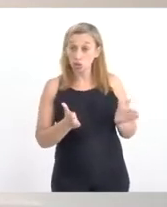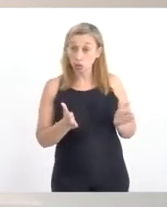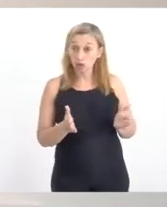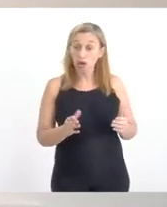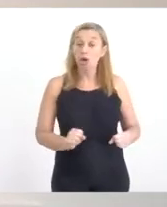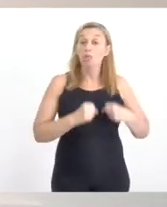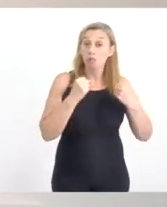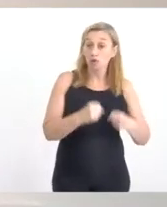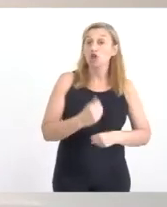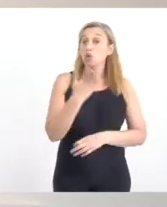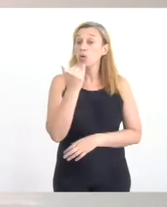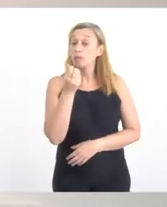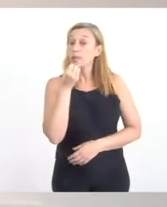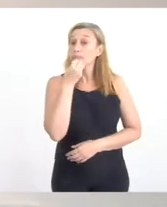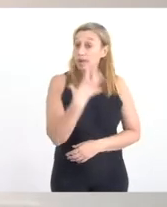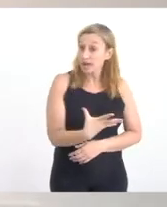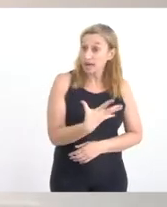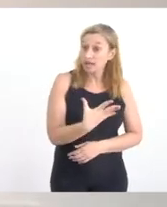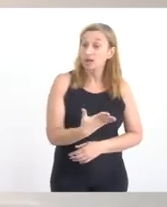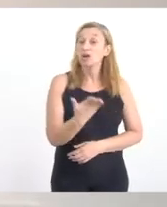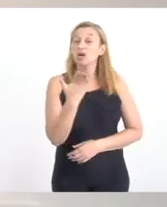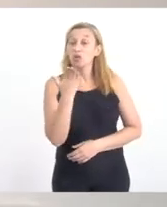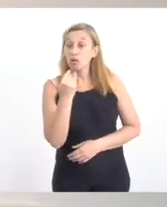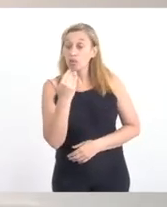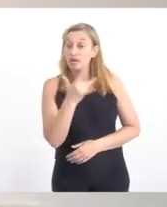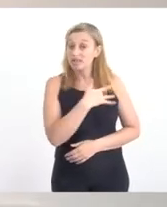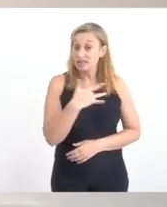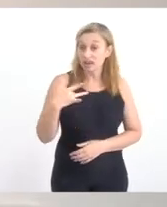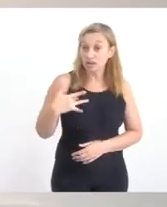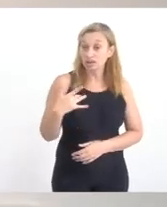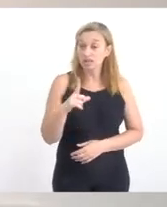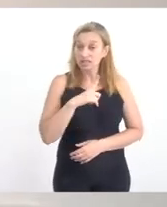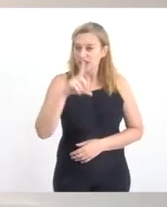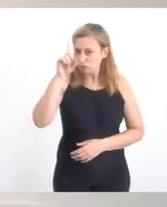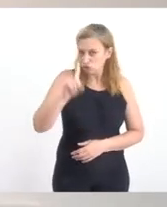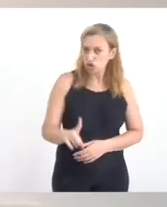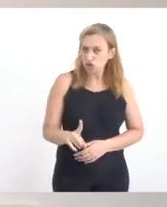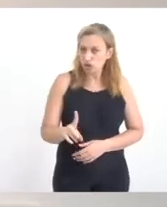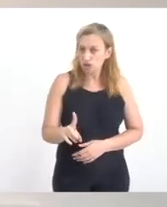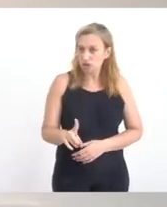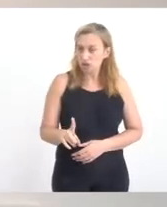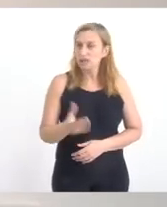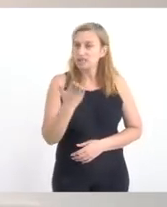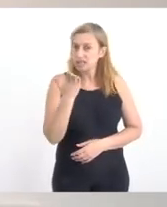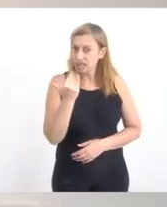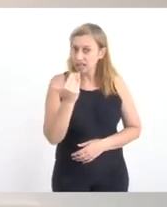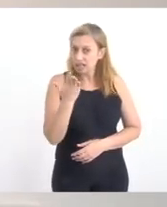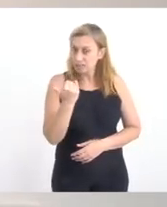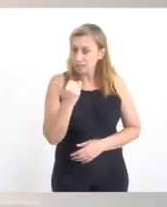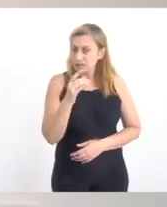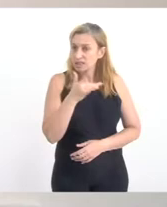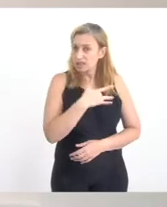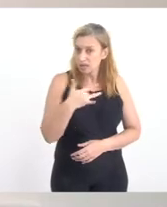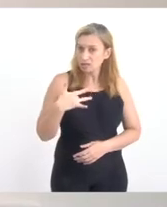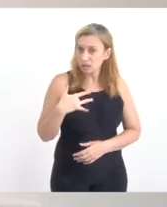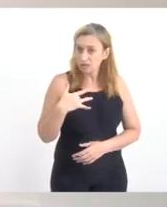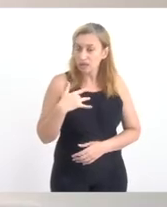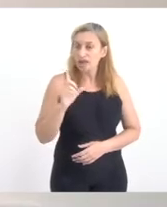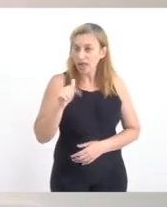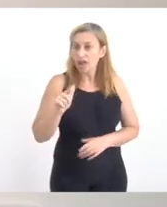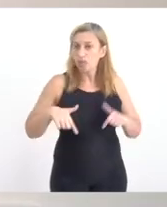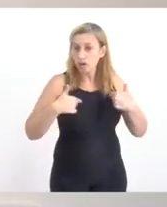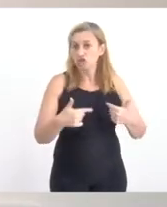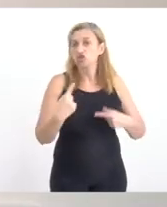poder se alimentar bem se alimentar de forma saudável ter o direito de se alimentar de forma saudável